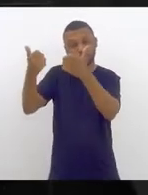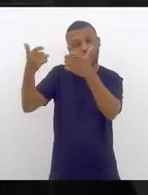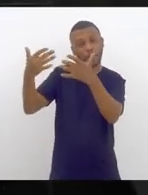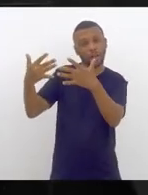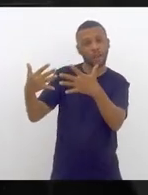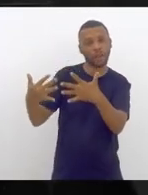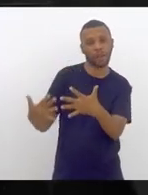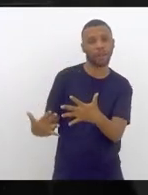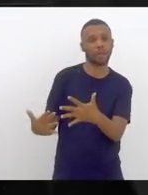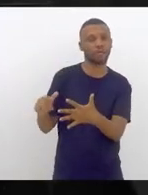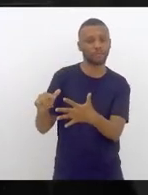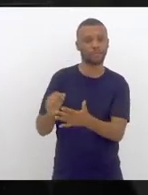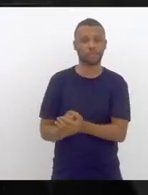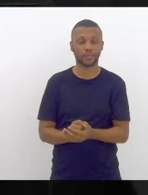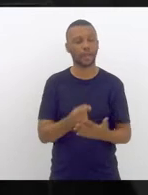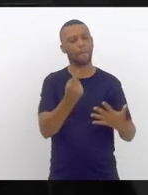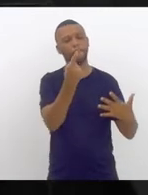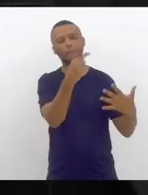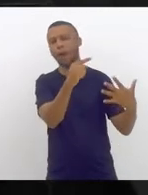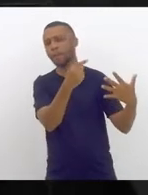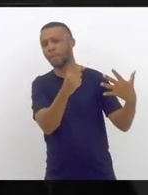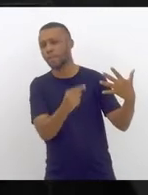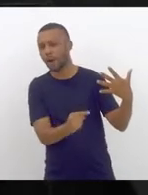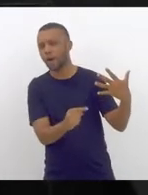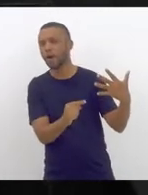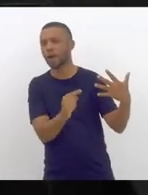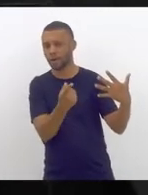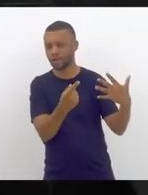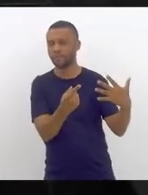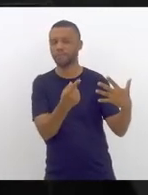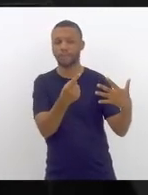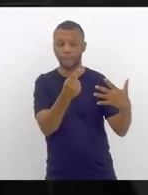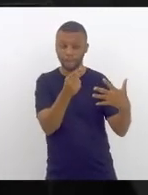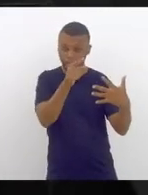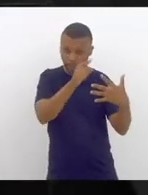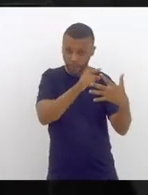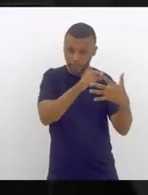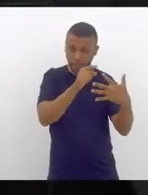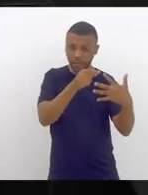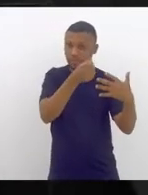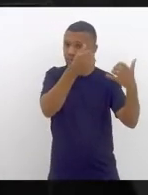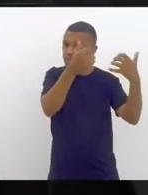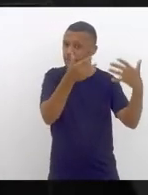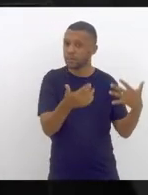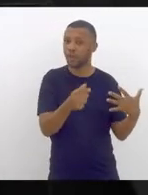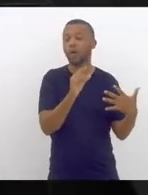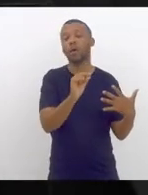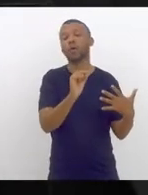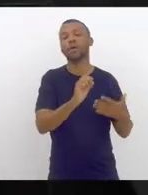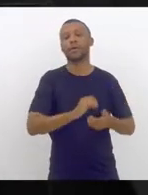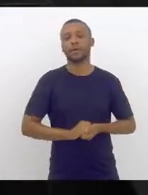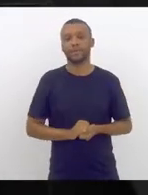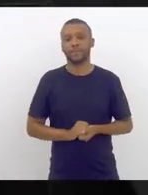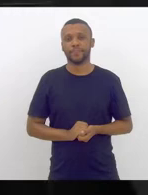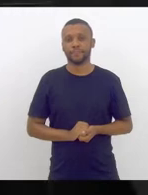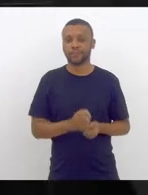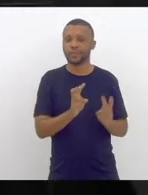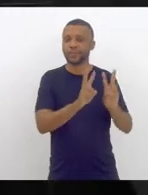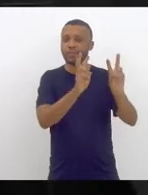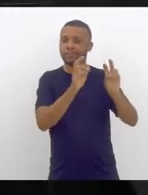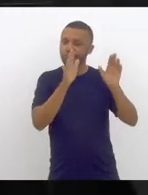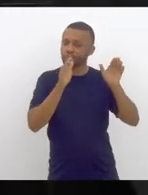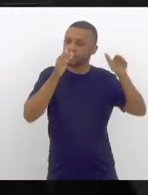como Já diz o nome né eu farei topicamente a primeira delas ressaltando Esse